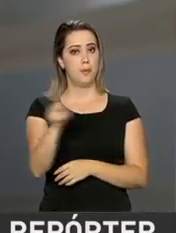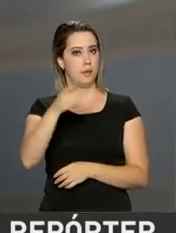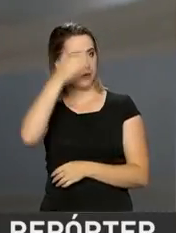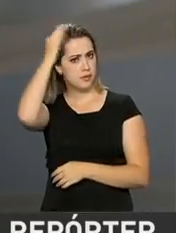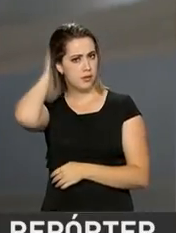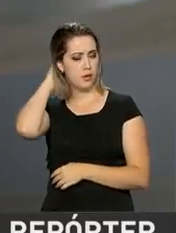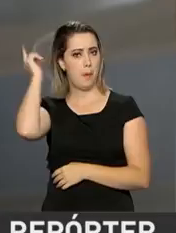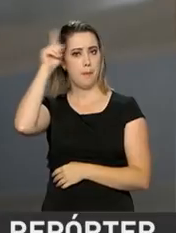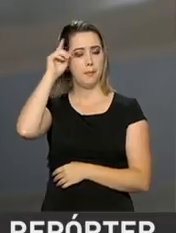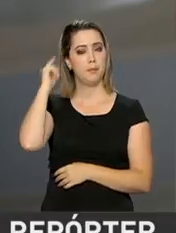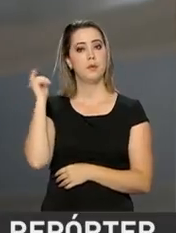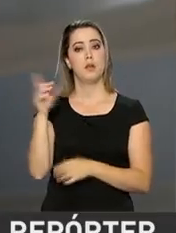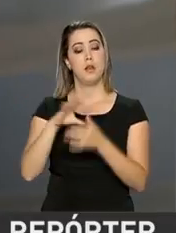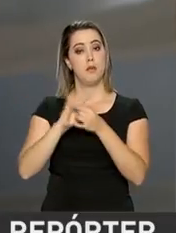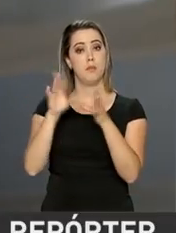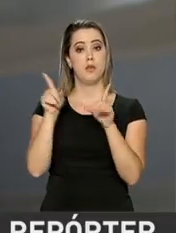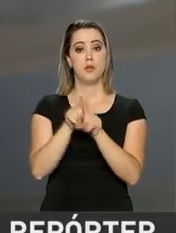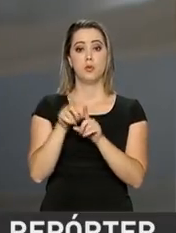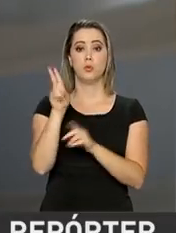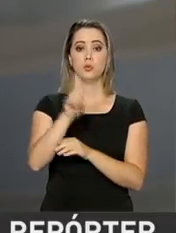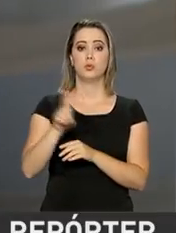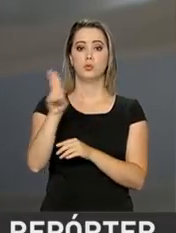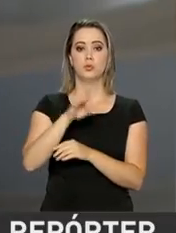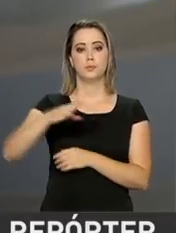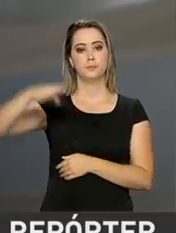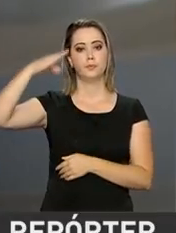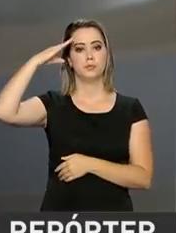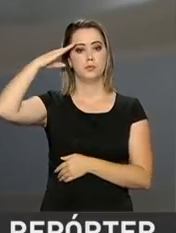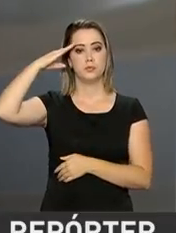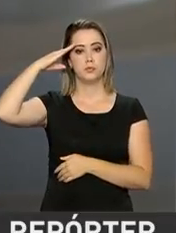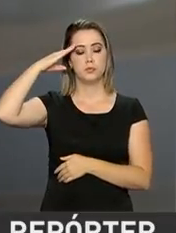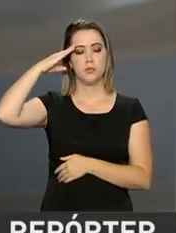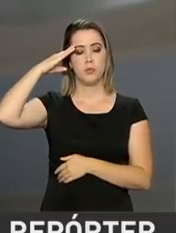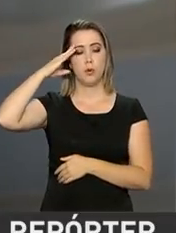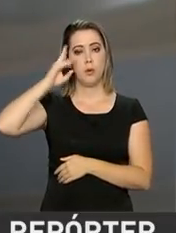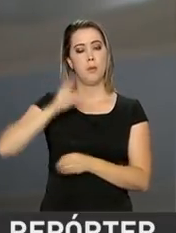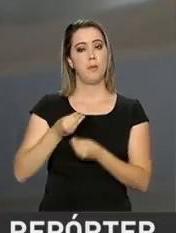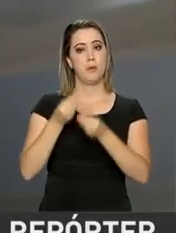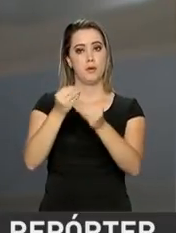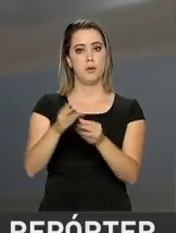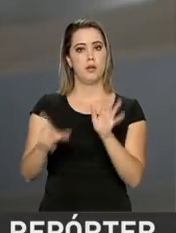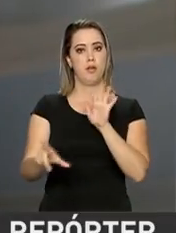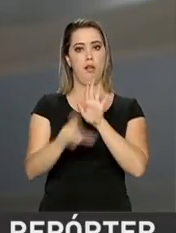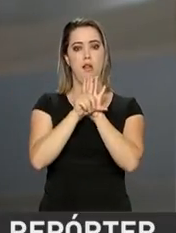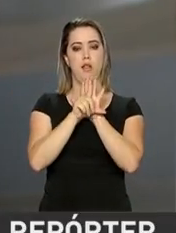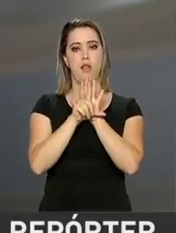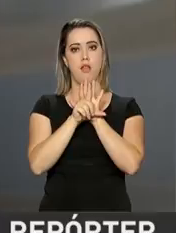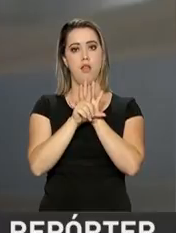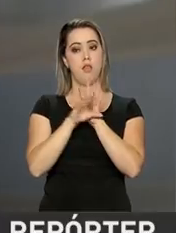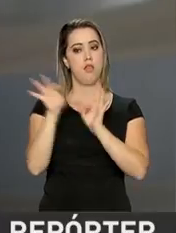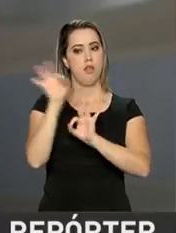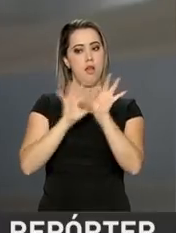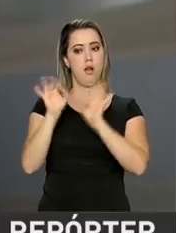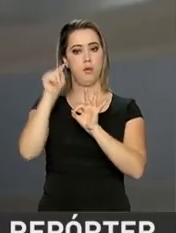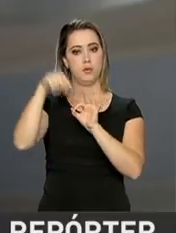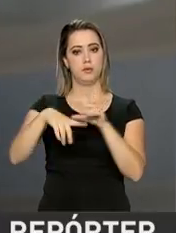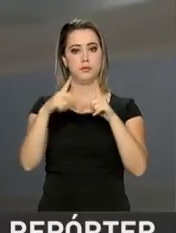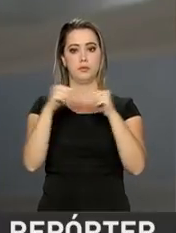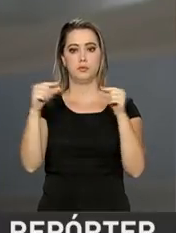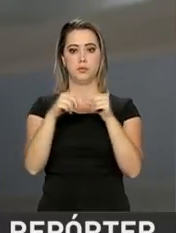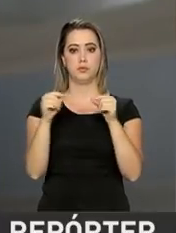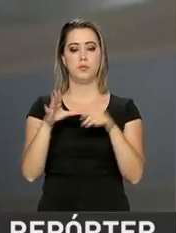república michel temer autorizou o uso de força de tropas federais para garantir a lei ea ordem aqui em brasília a